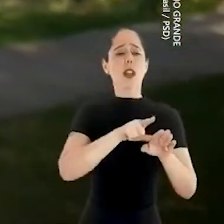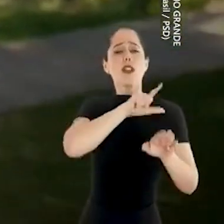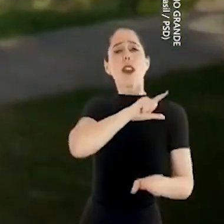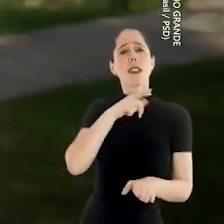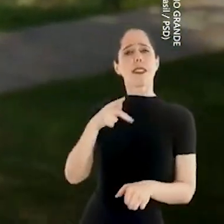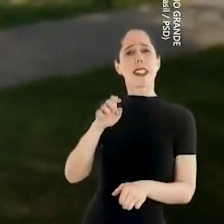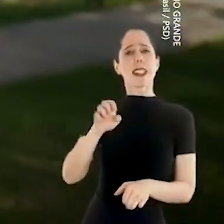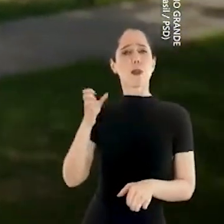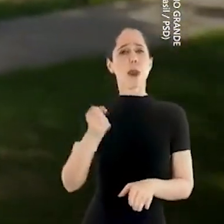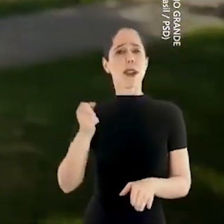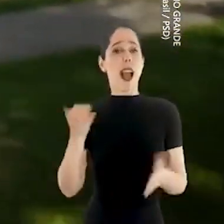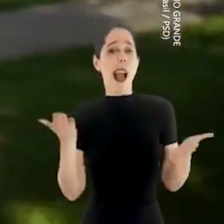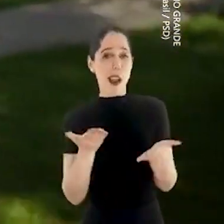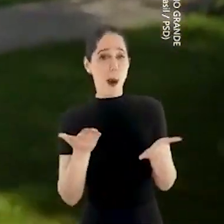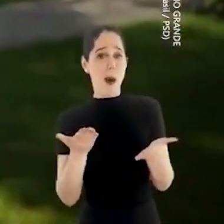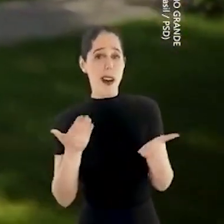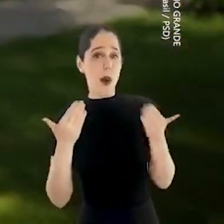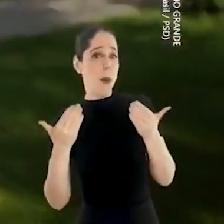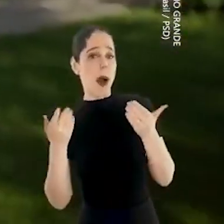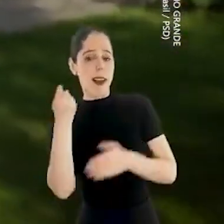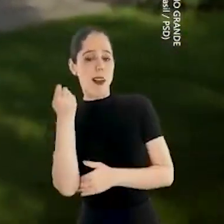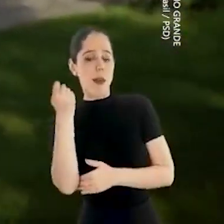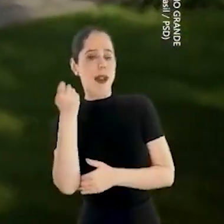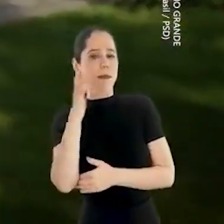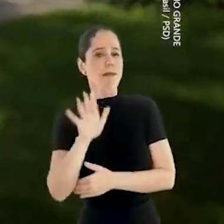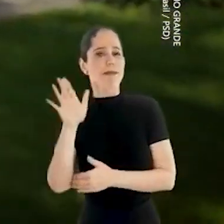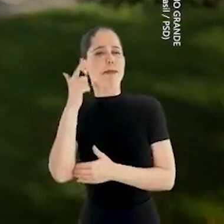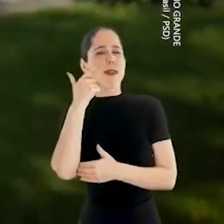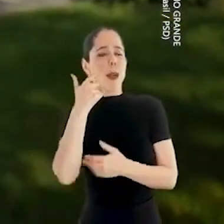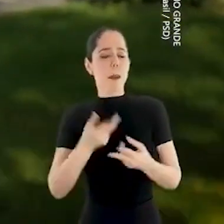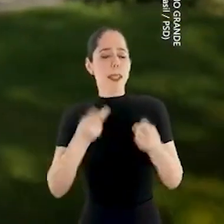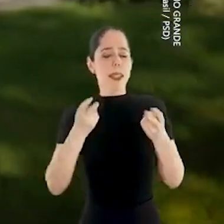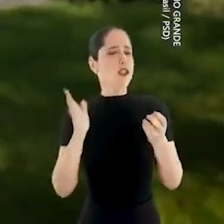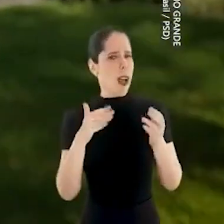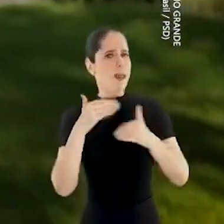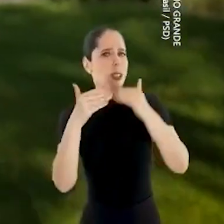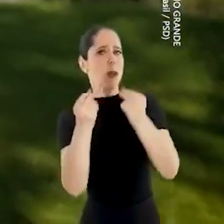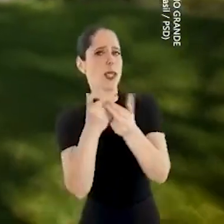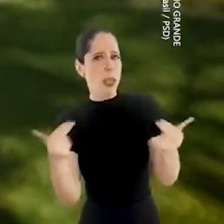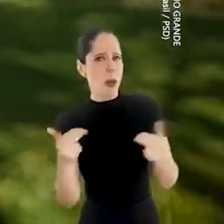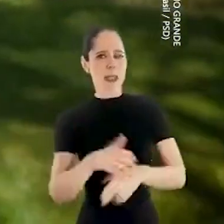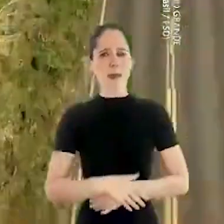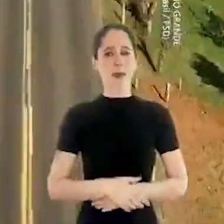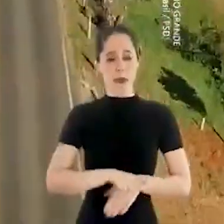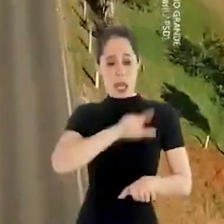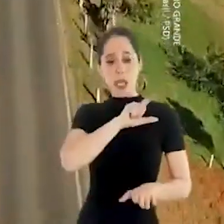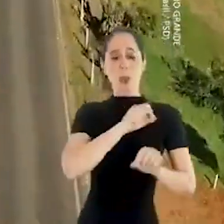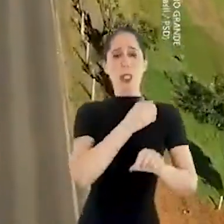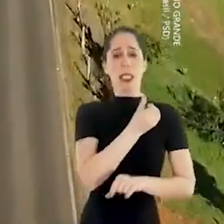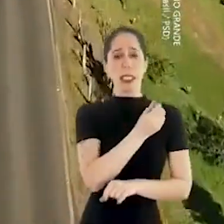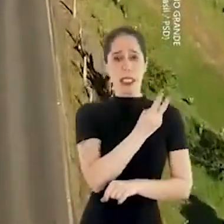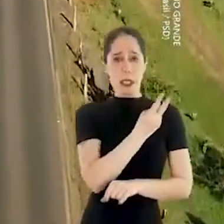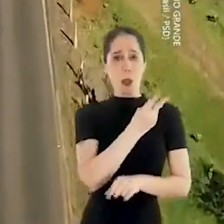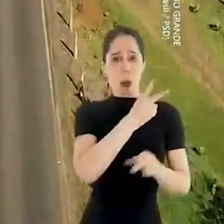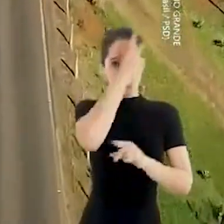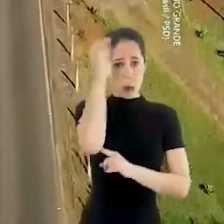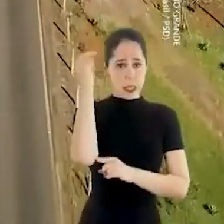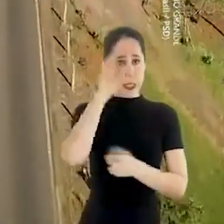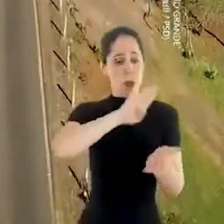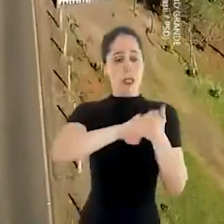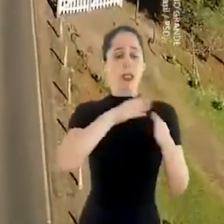Rio Grande de antes do Eduardo com o Rio Grande de hoje para perceber que a gente já avançou em muita coisa. Antes eram